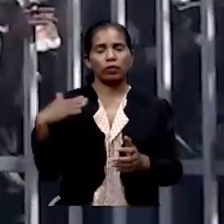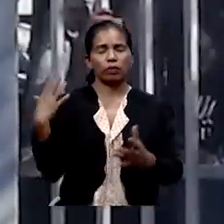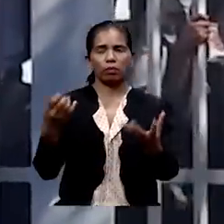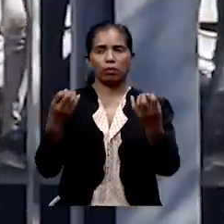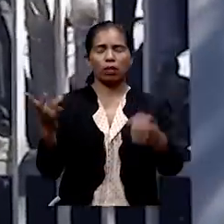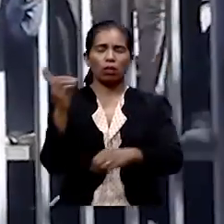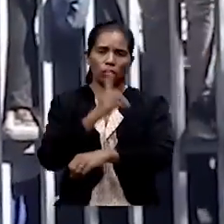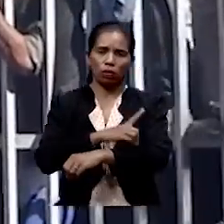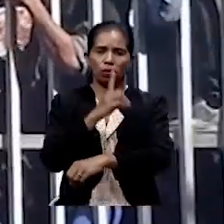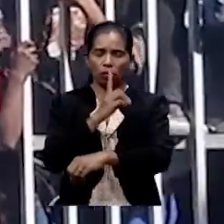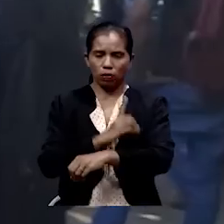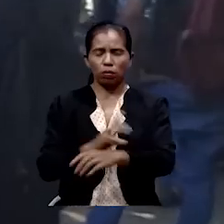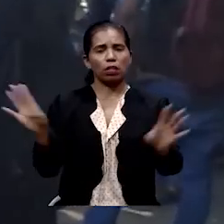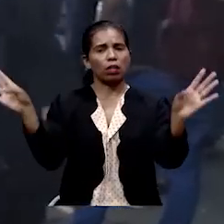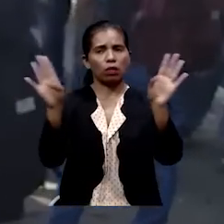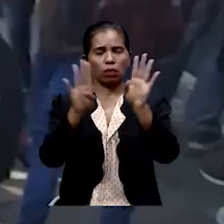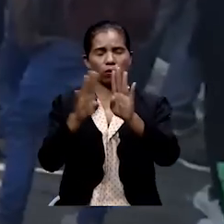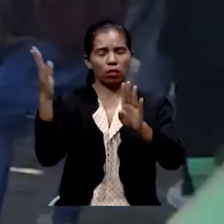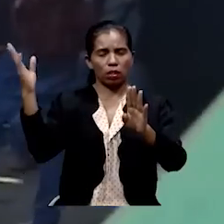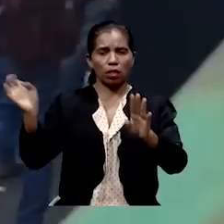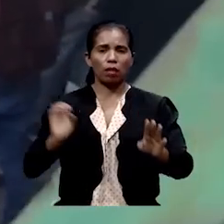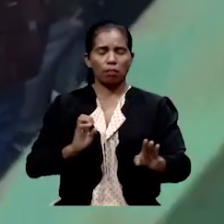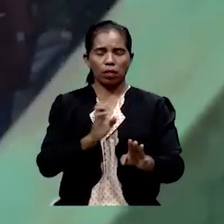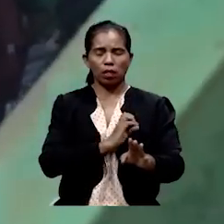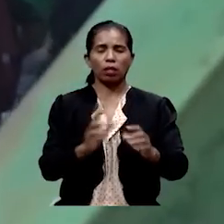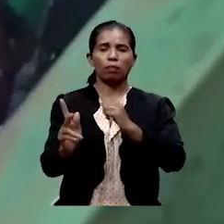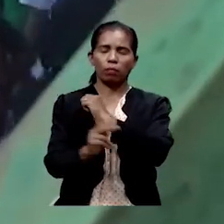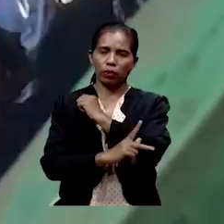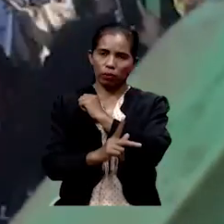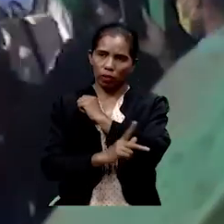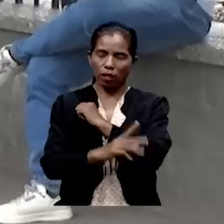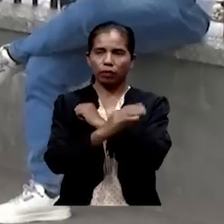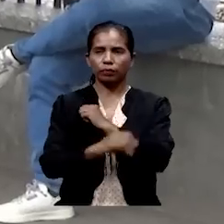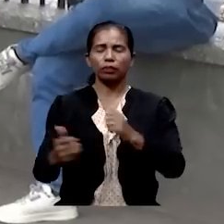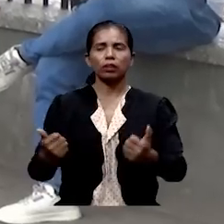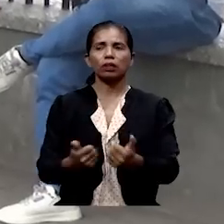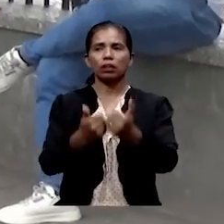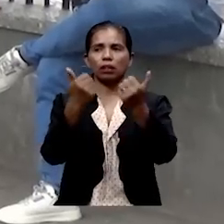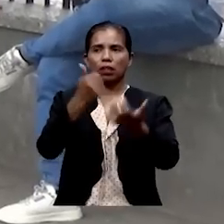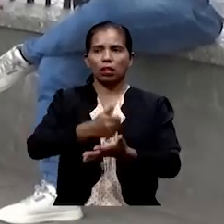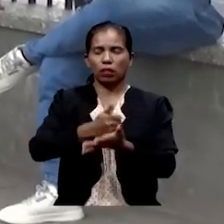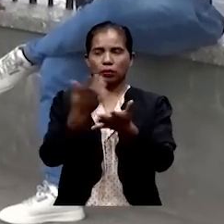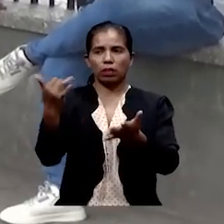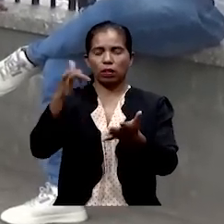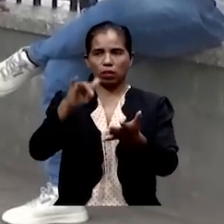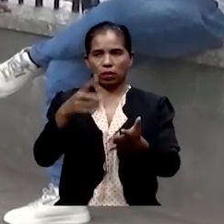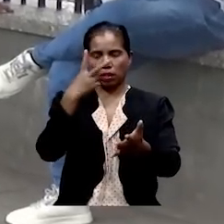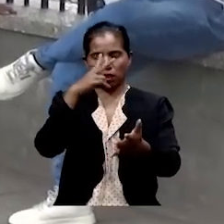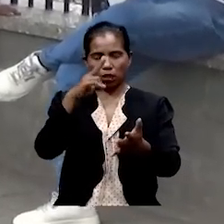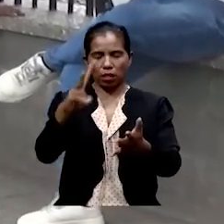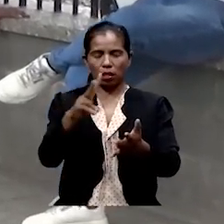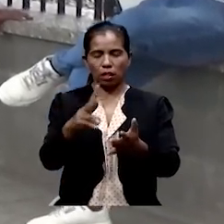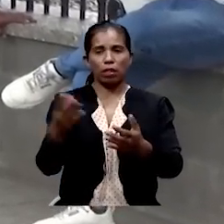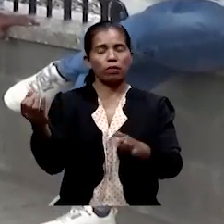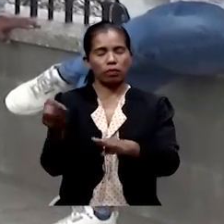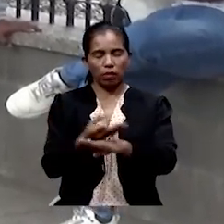loron baloron, na kono embaixada Portugal, no agência Sira, nebe facilita Sira to trata documentos ba Inglaterra no